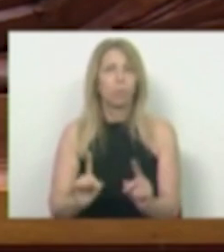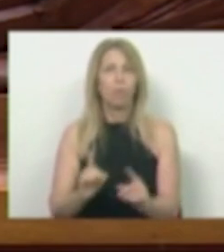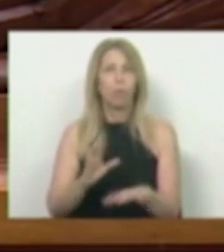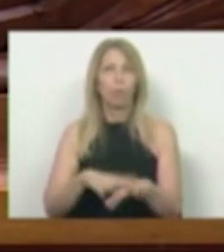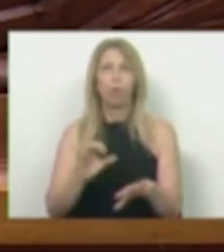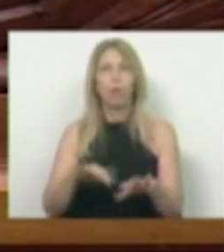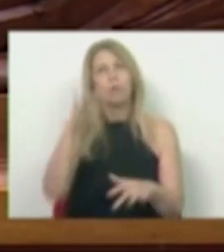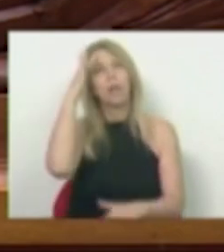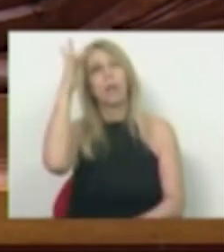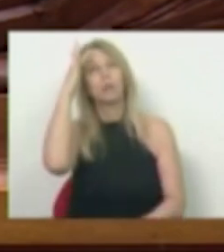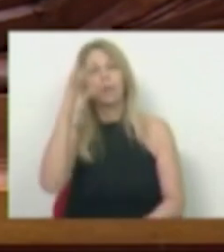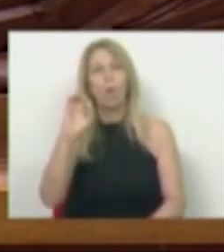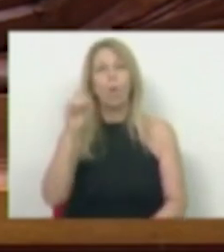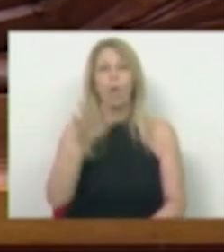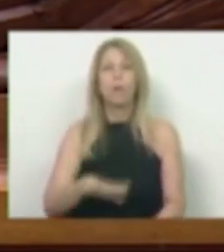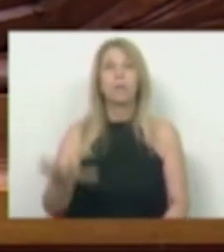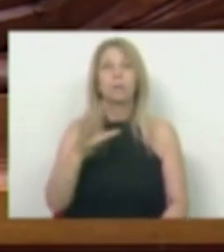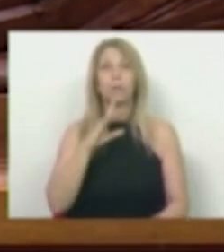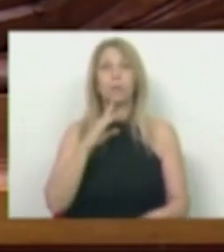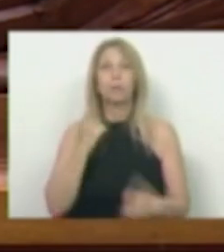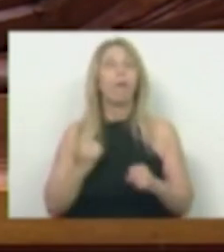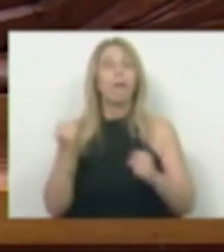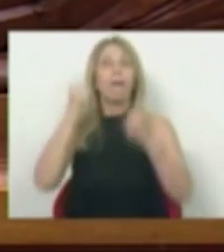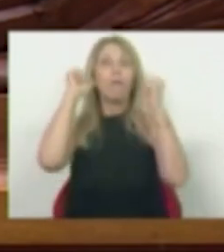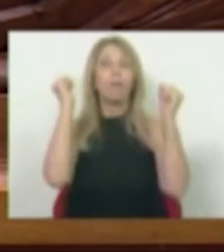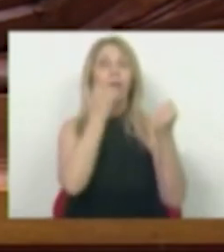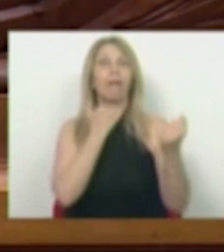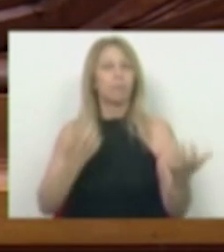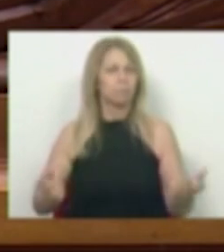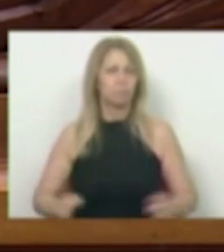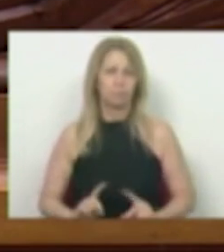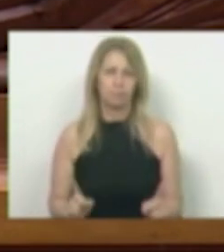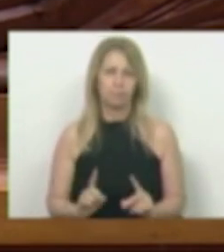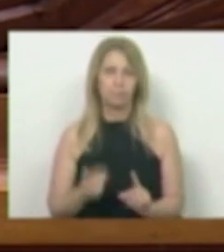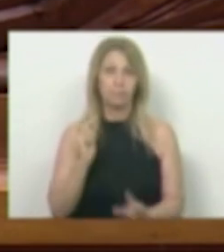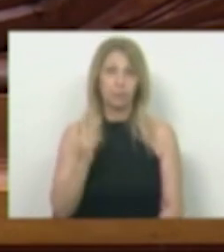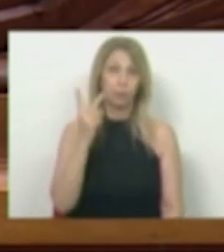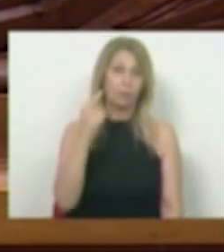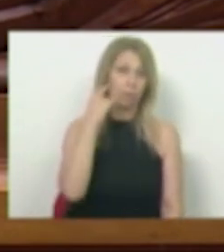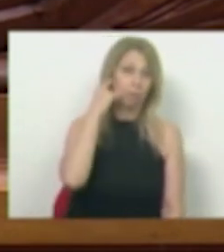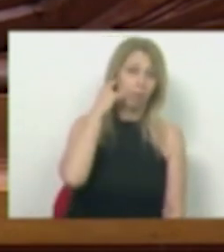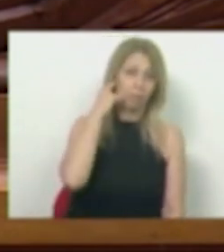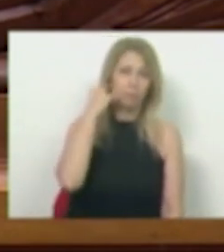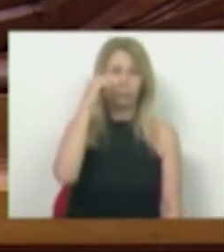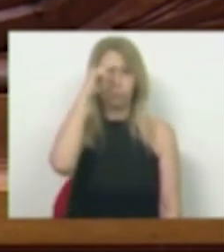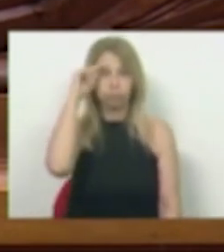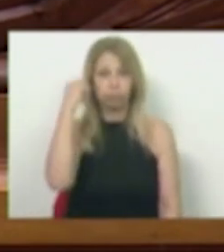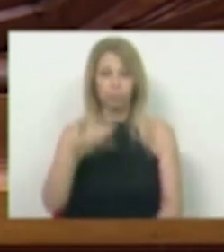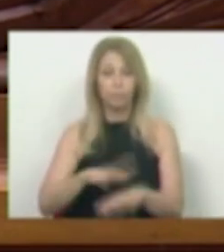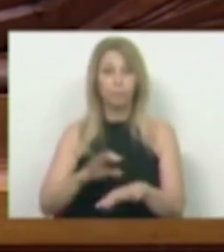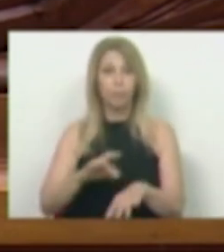ilusão, nem de um quadro de euforia. Ao cabo de 2 anos que foram especialmente duros, de uma